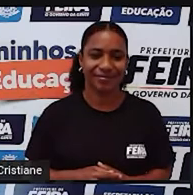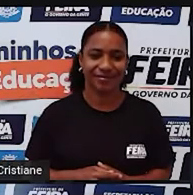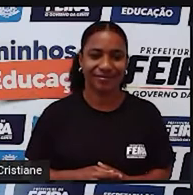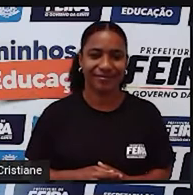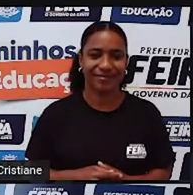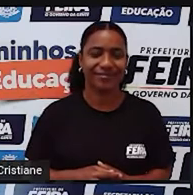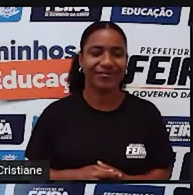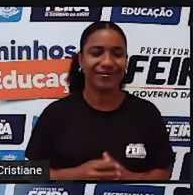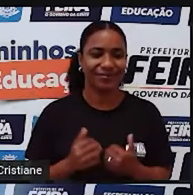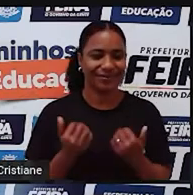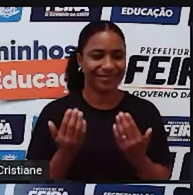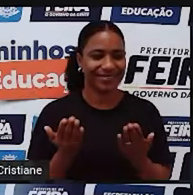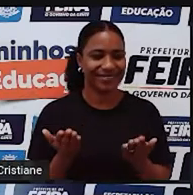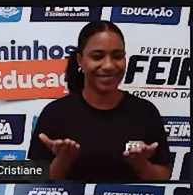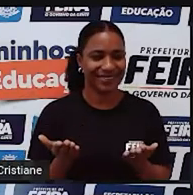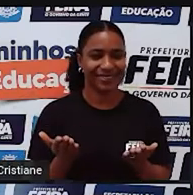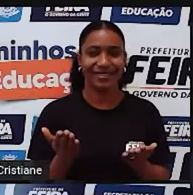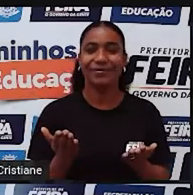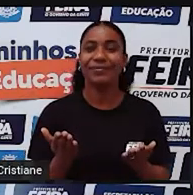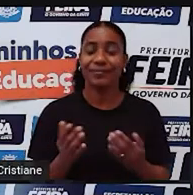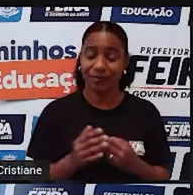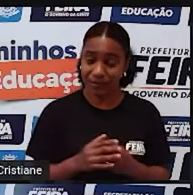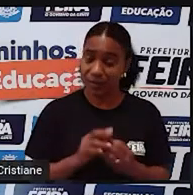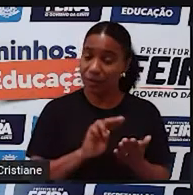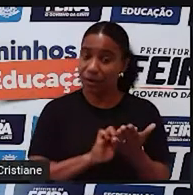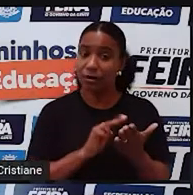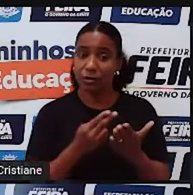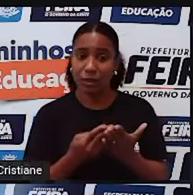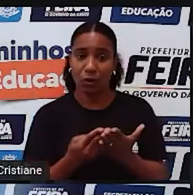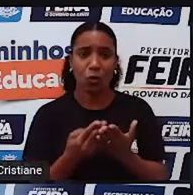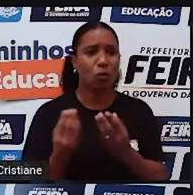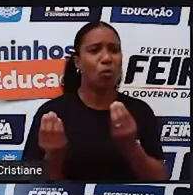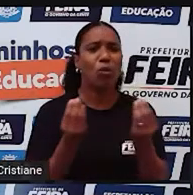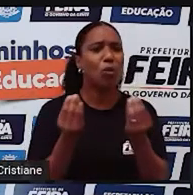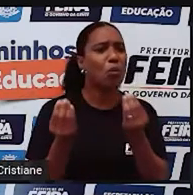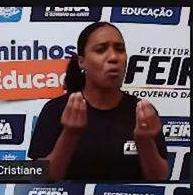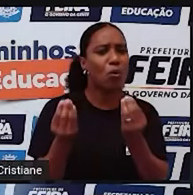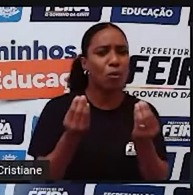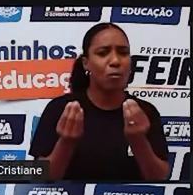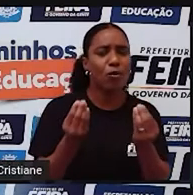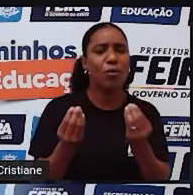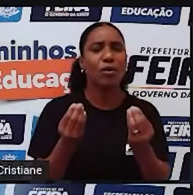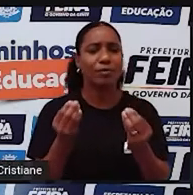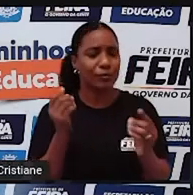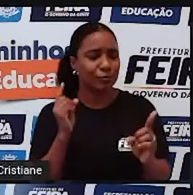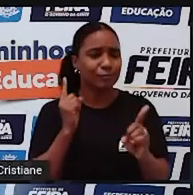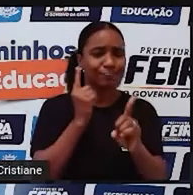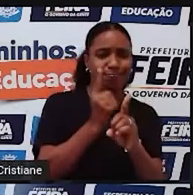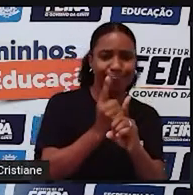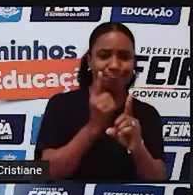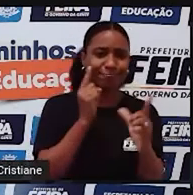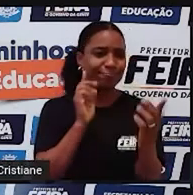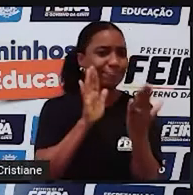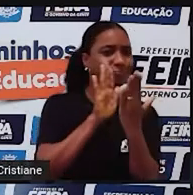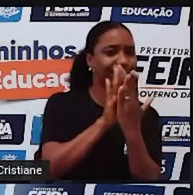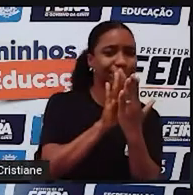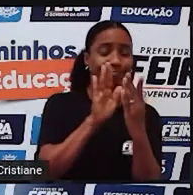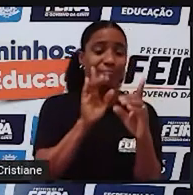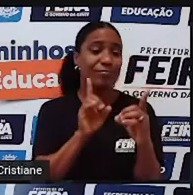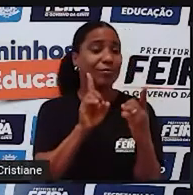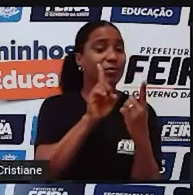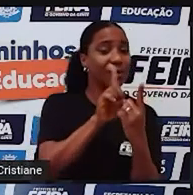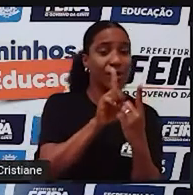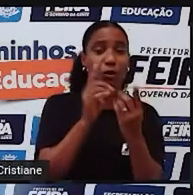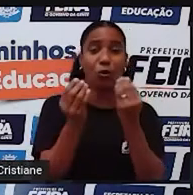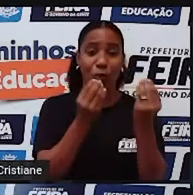each other around the world. Então, são maneiras diferenciadas das pessoas se cumprimentarem ao redor do